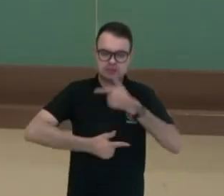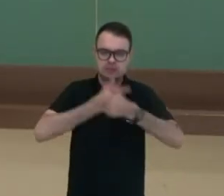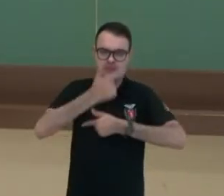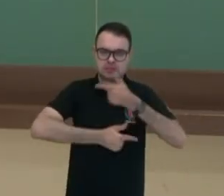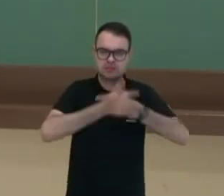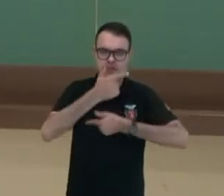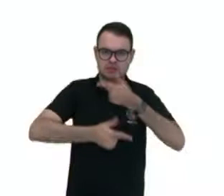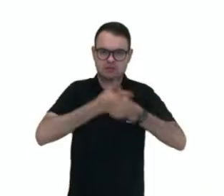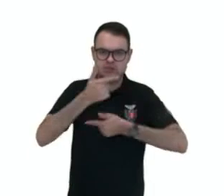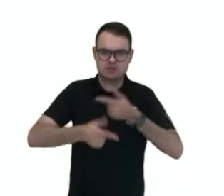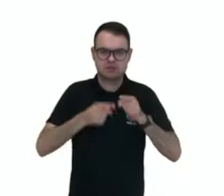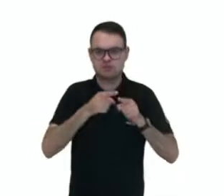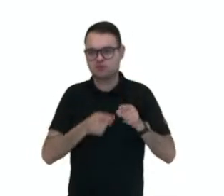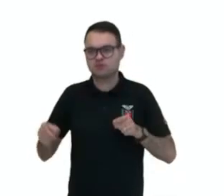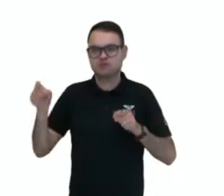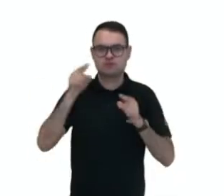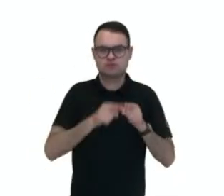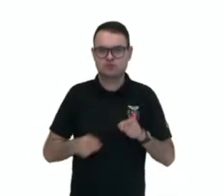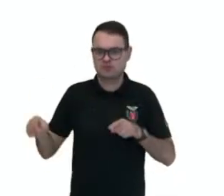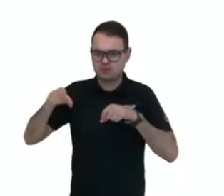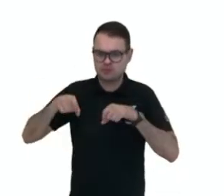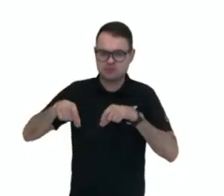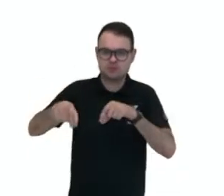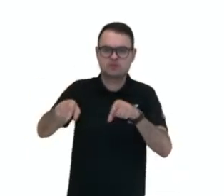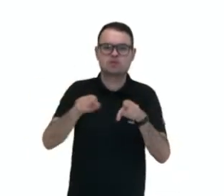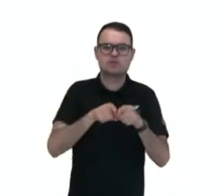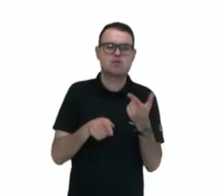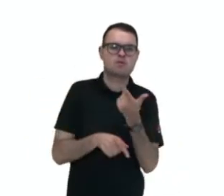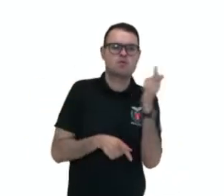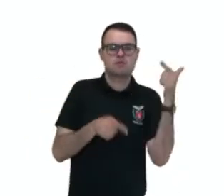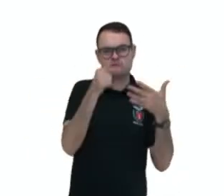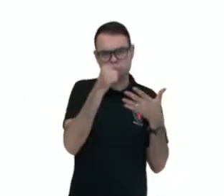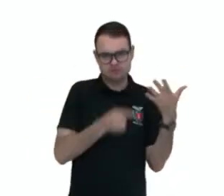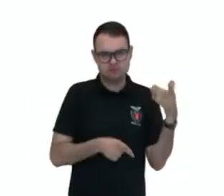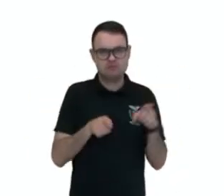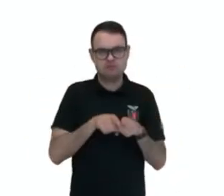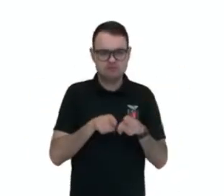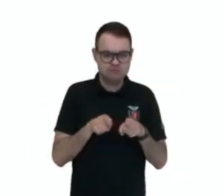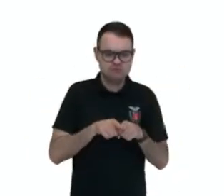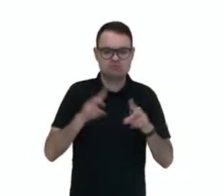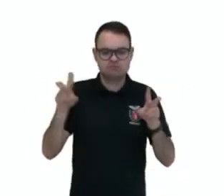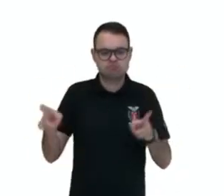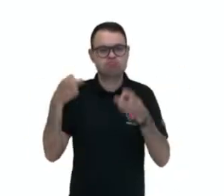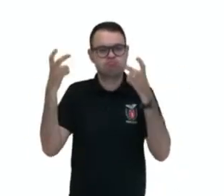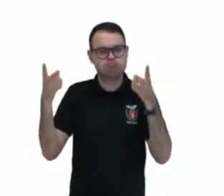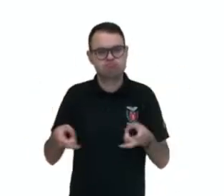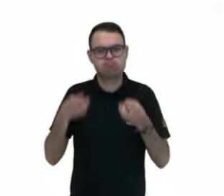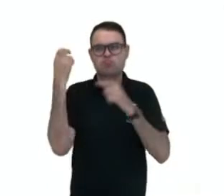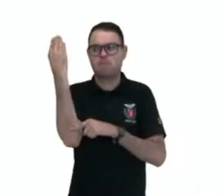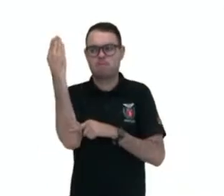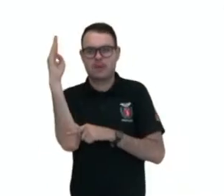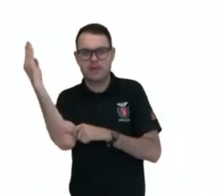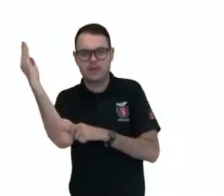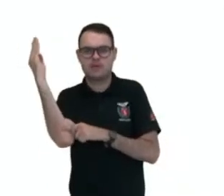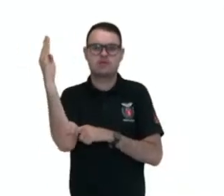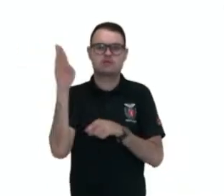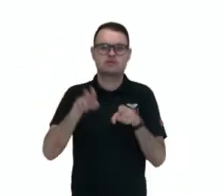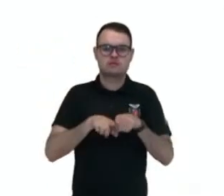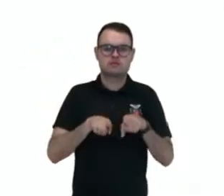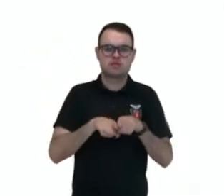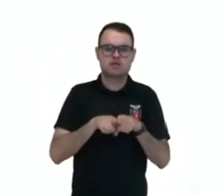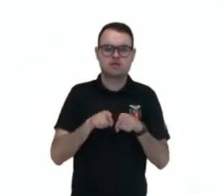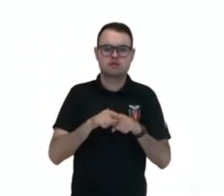ouro. Foram empregados na pecuária, na agricultura, na extração da erva mate, na madeira, além de outros